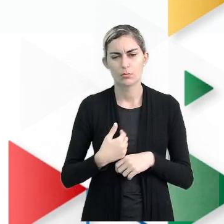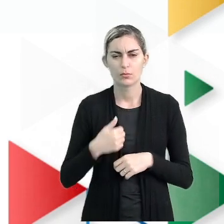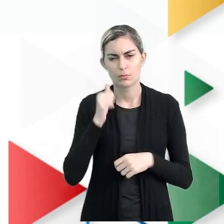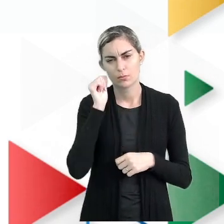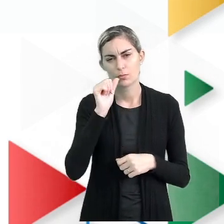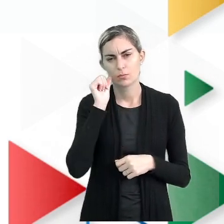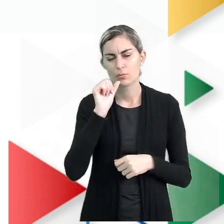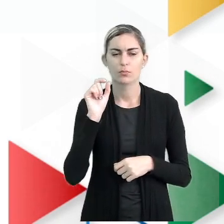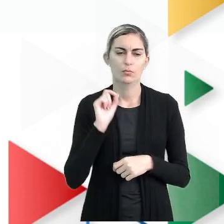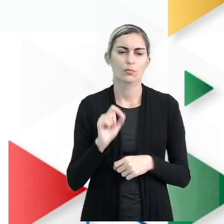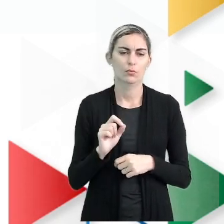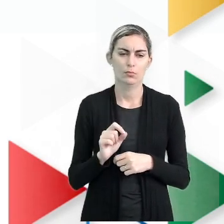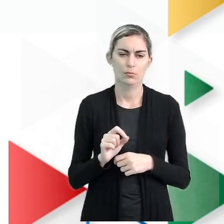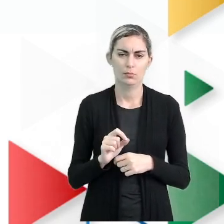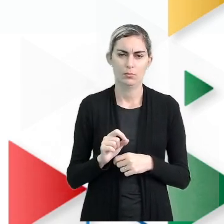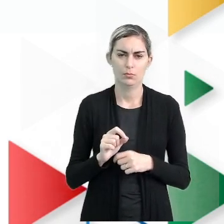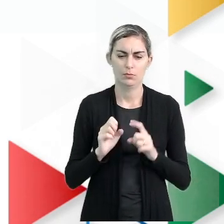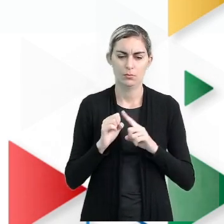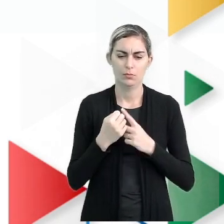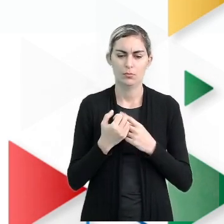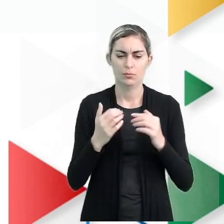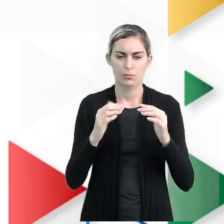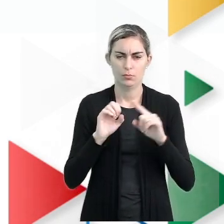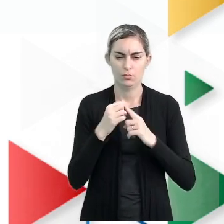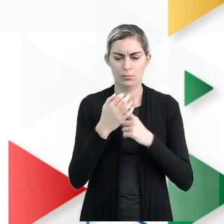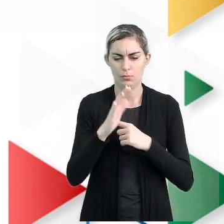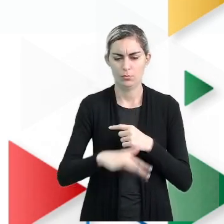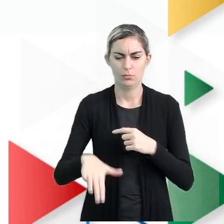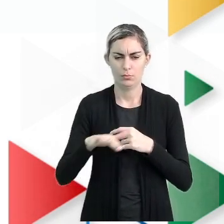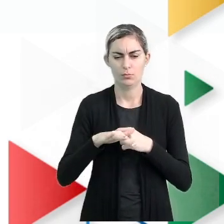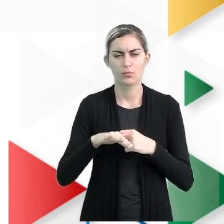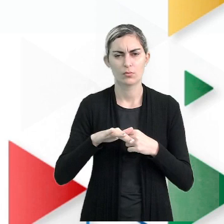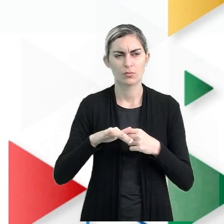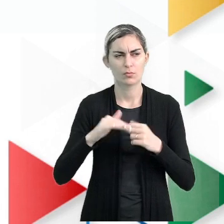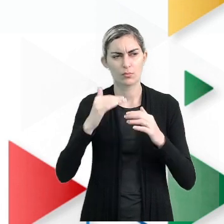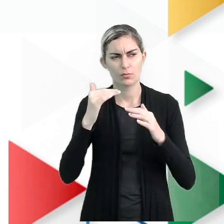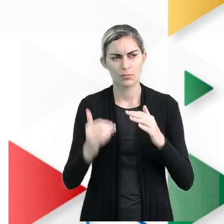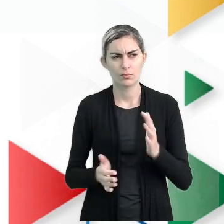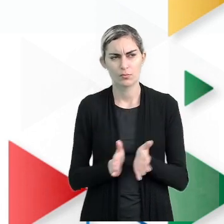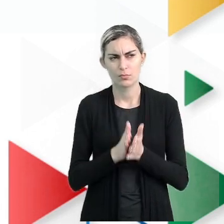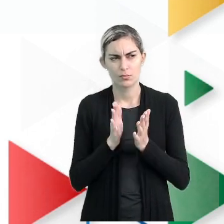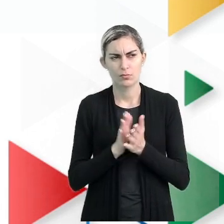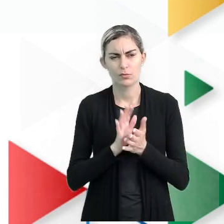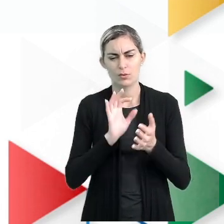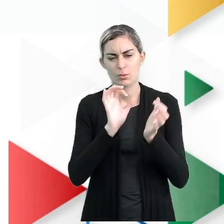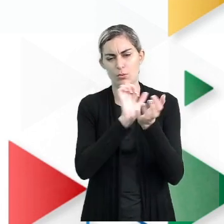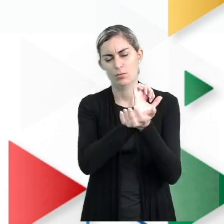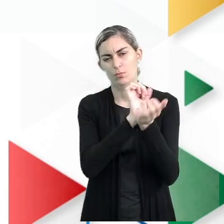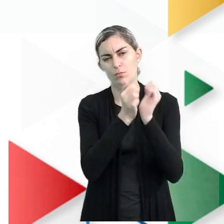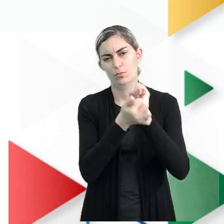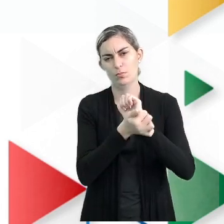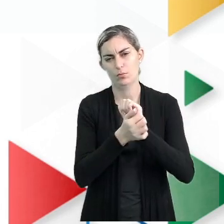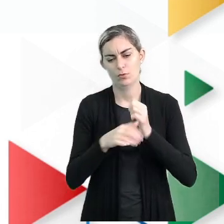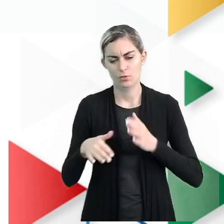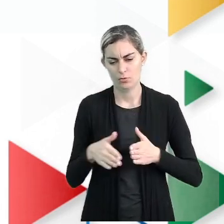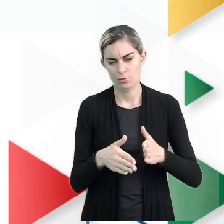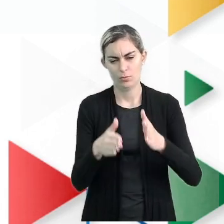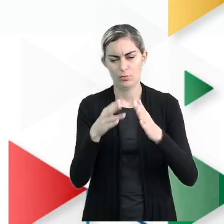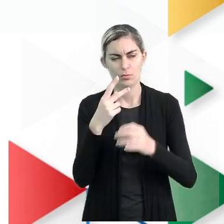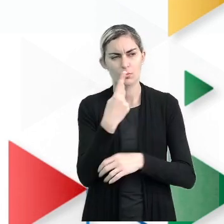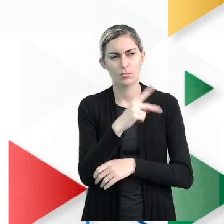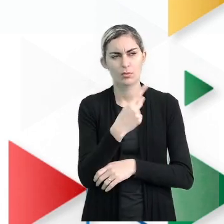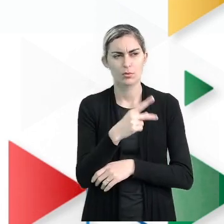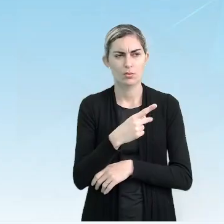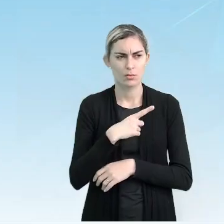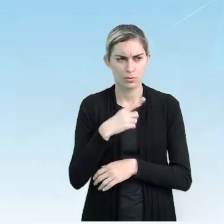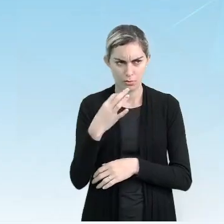que... Classe social mais desprivilegiada, veja que ela está acorrentada e olha o que há no caminho dela. Exatamente. Será que vai ser justa